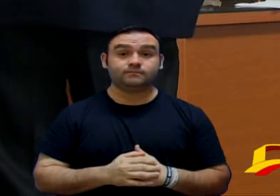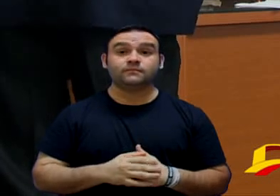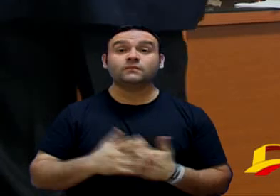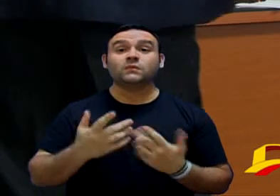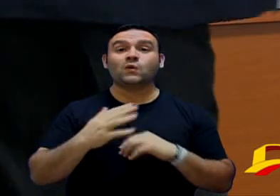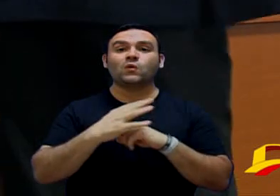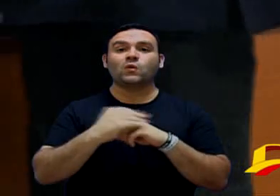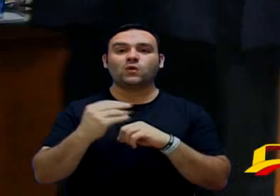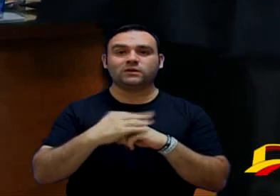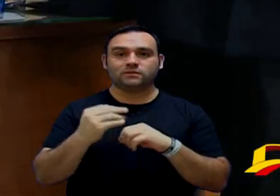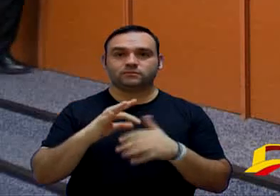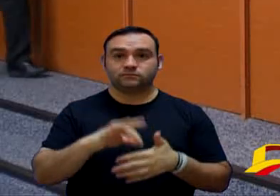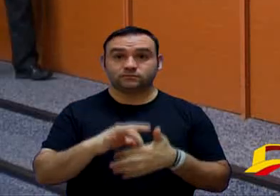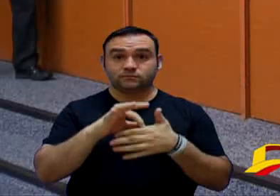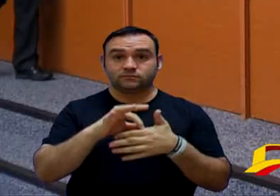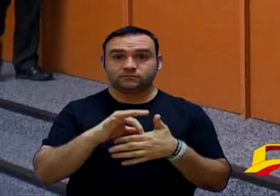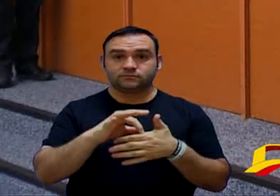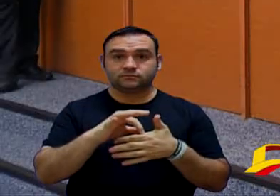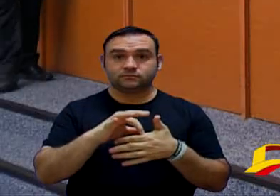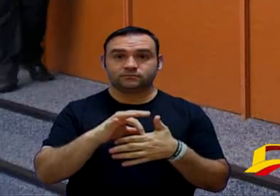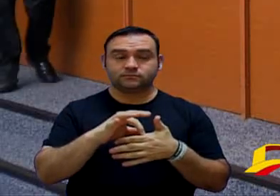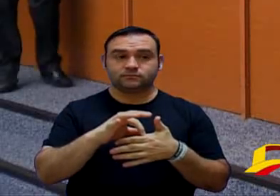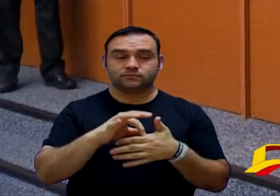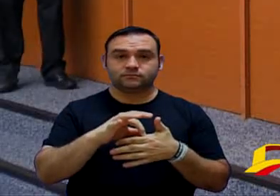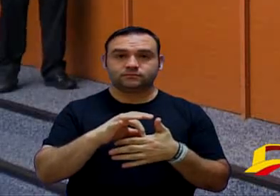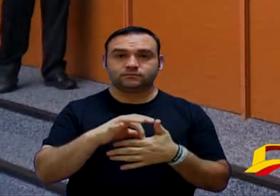Rodrigo entrevista como líder